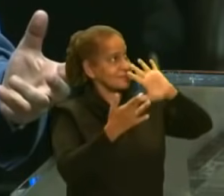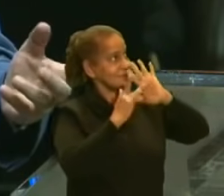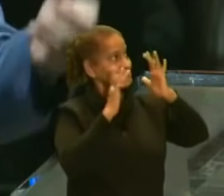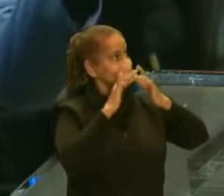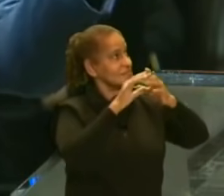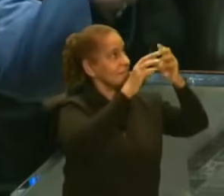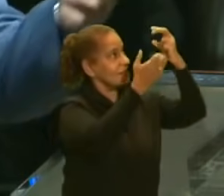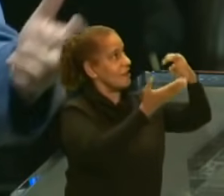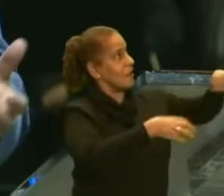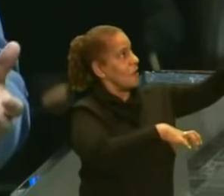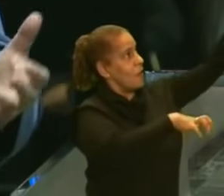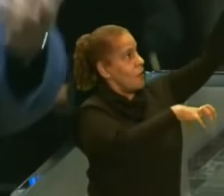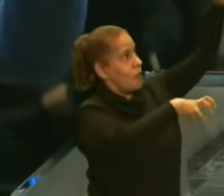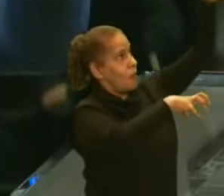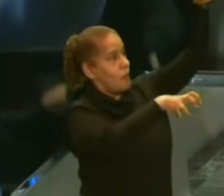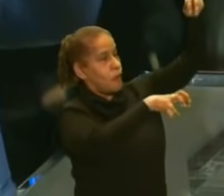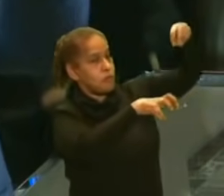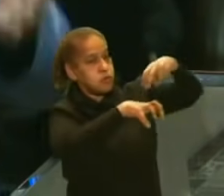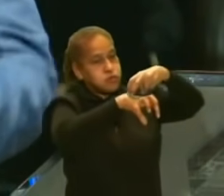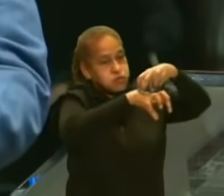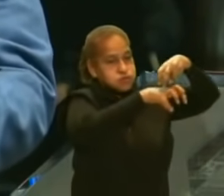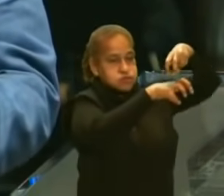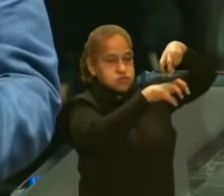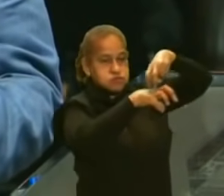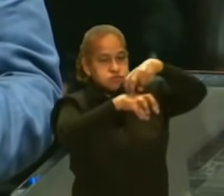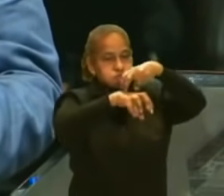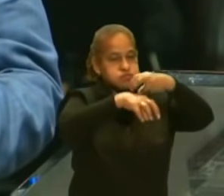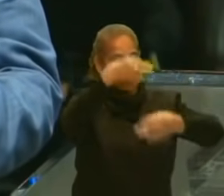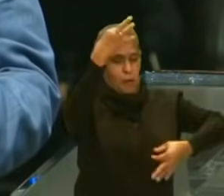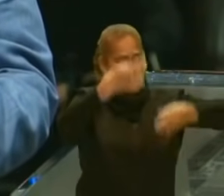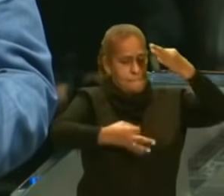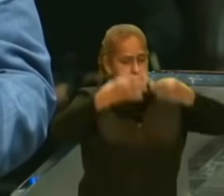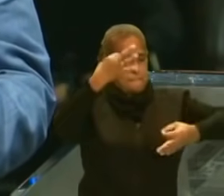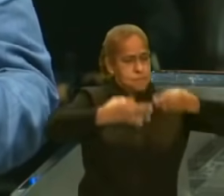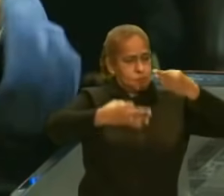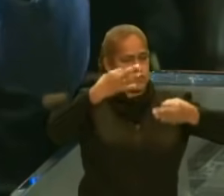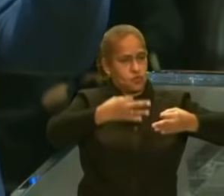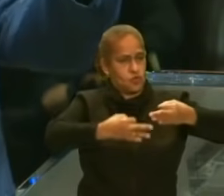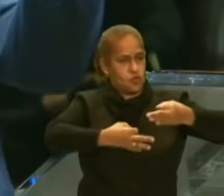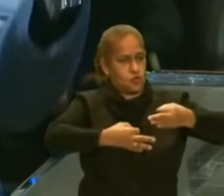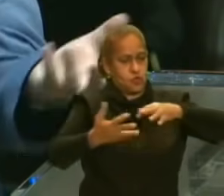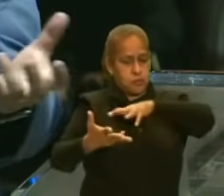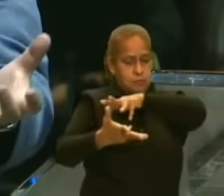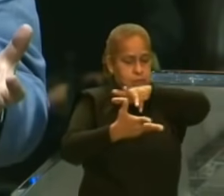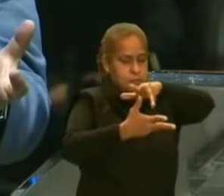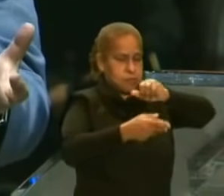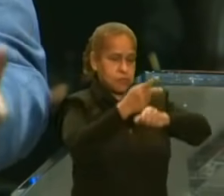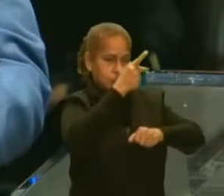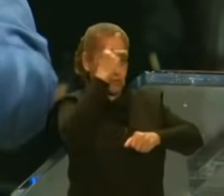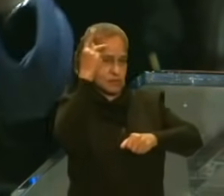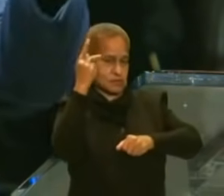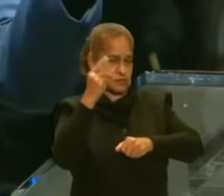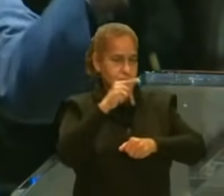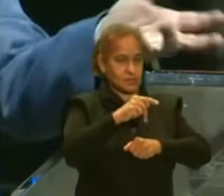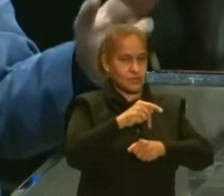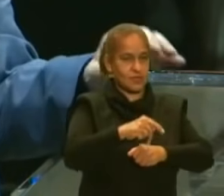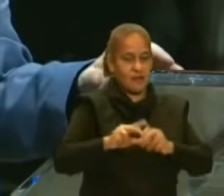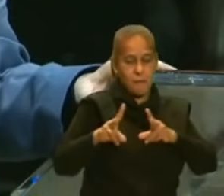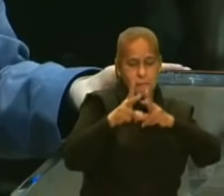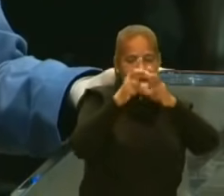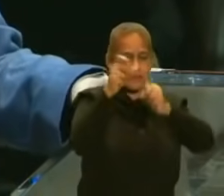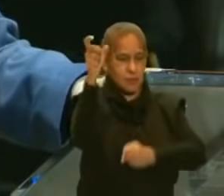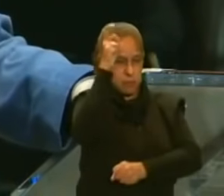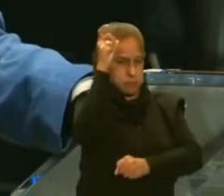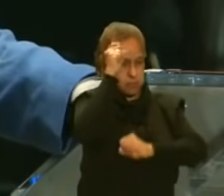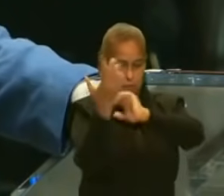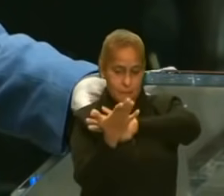nas nuvens como o justo juiz para julgar toda a terra. A gente vai ver essas forças demoníacas sendo